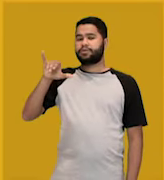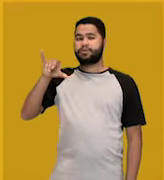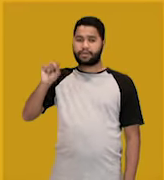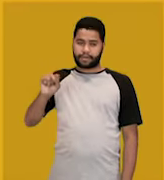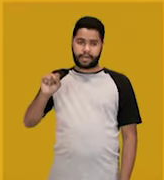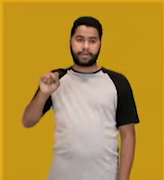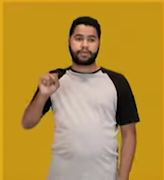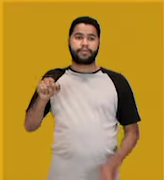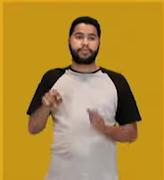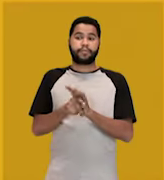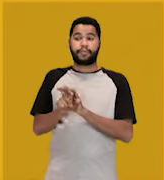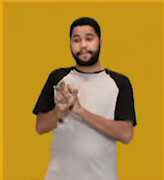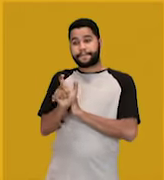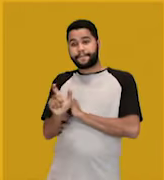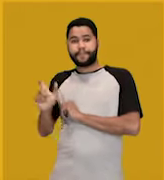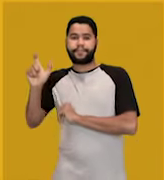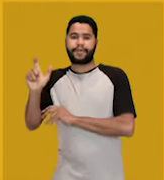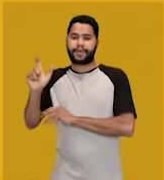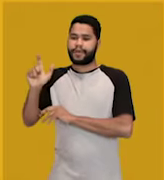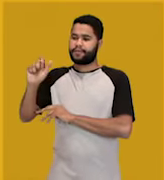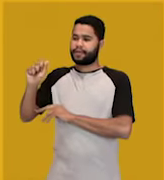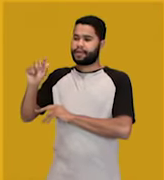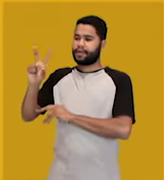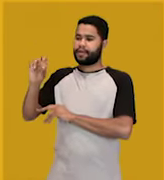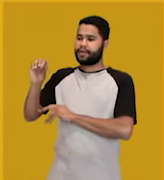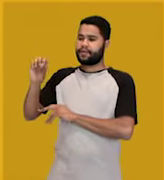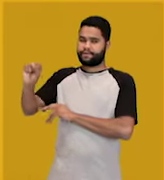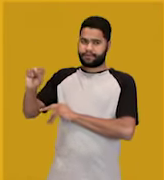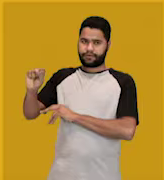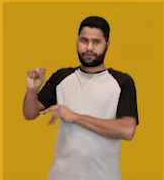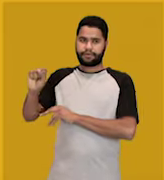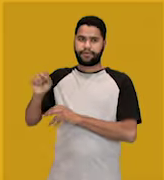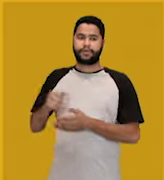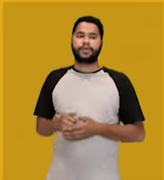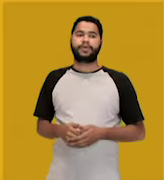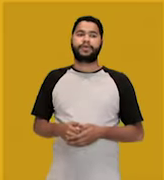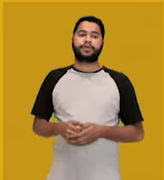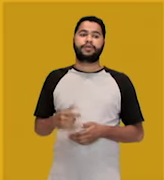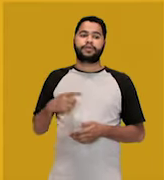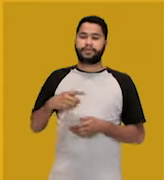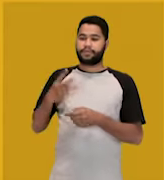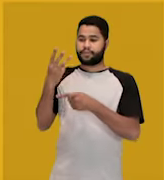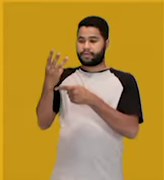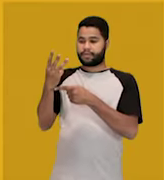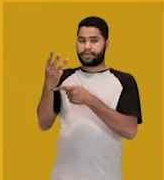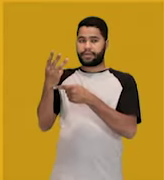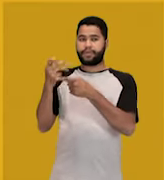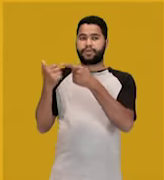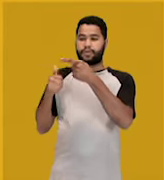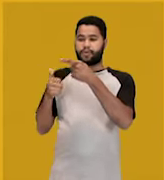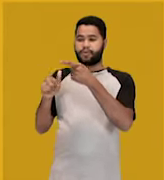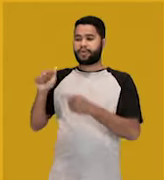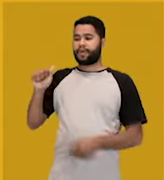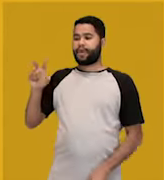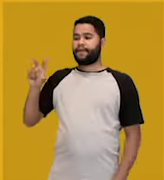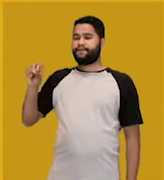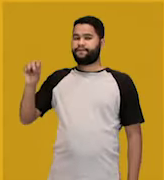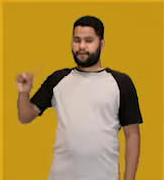seguidos da palavra avos. Aqui, esse 3 sobre 11, você faz a leitura 3